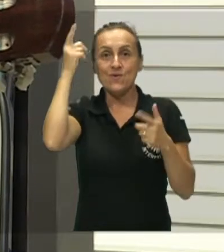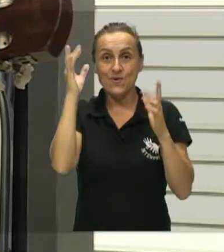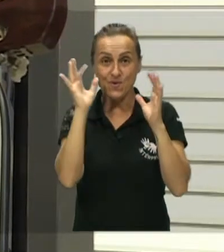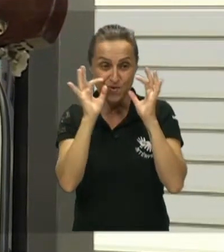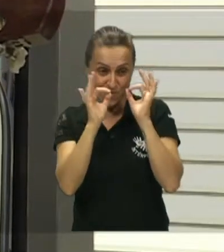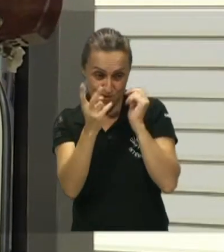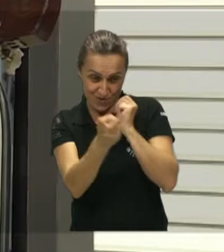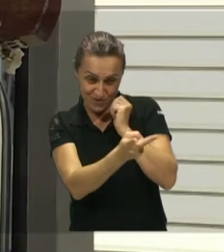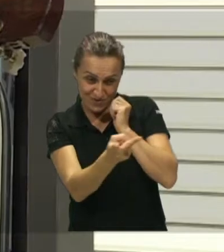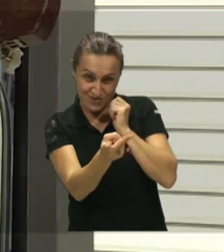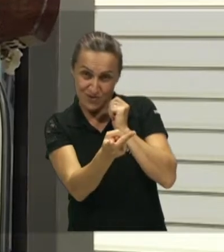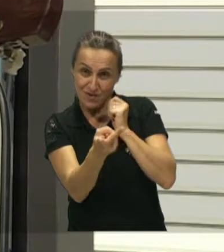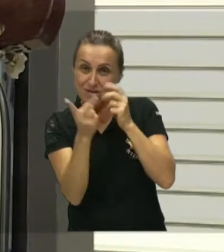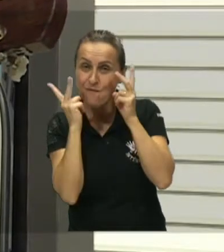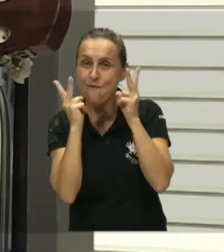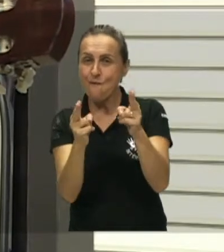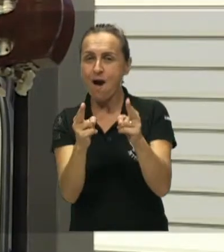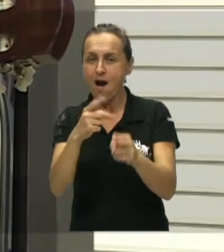nossa história.